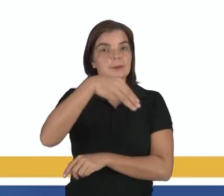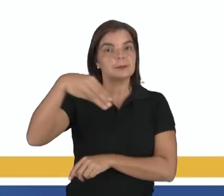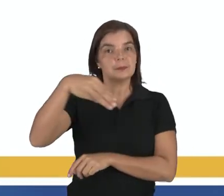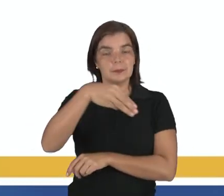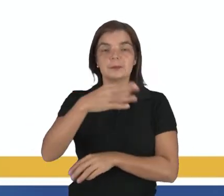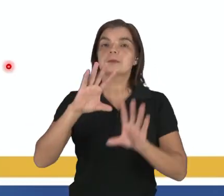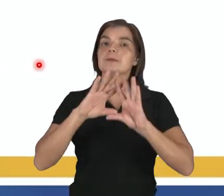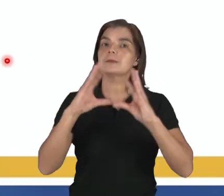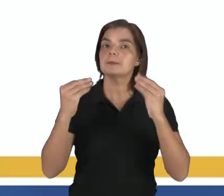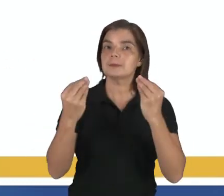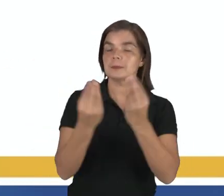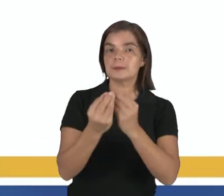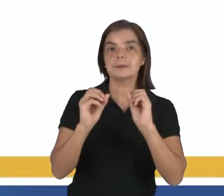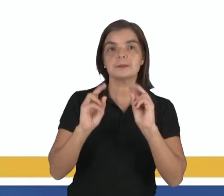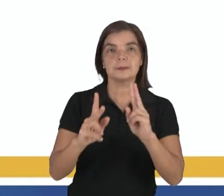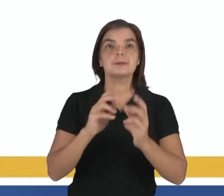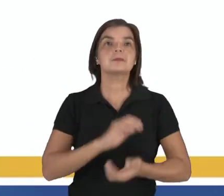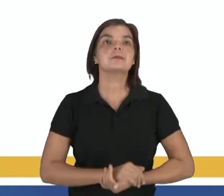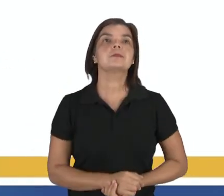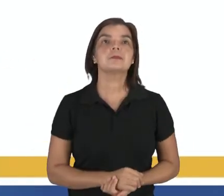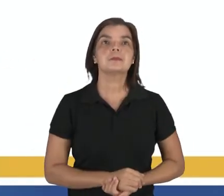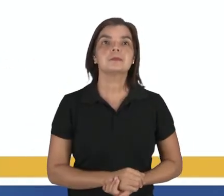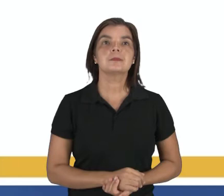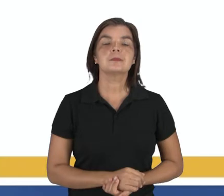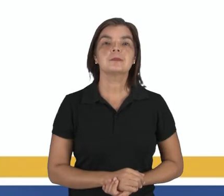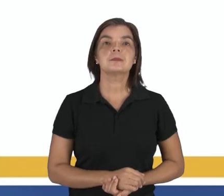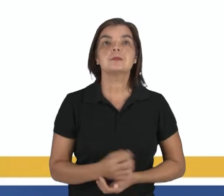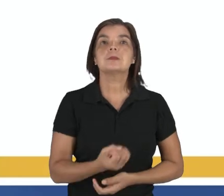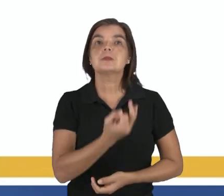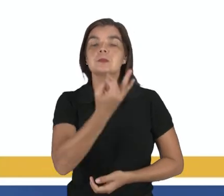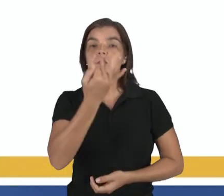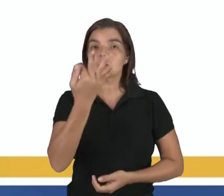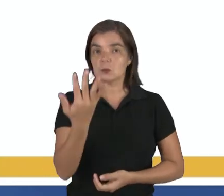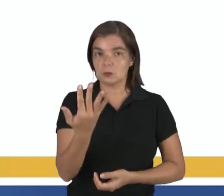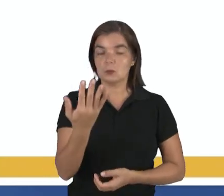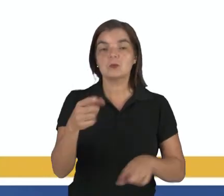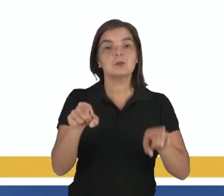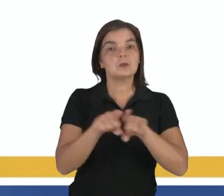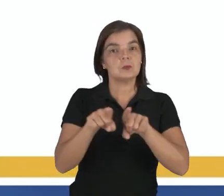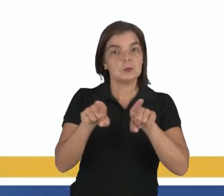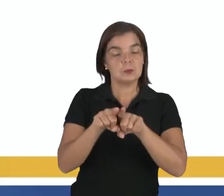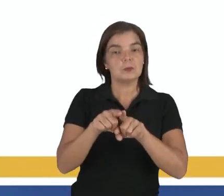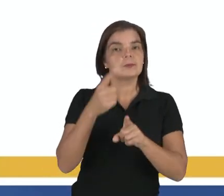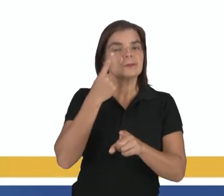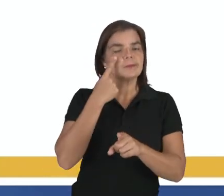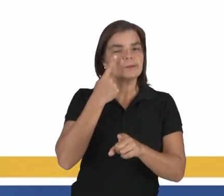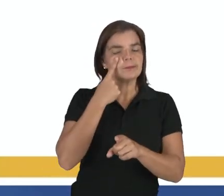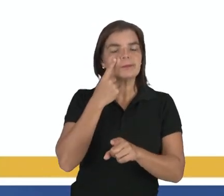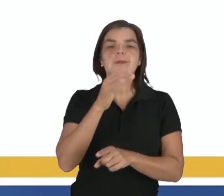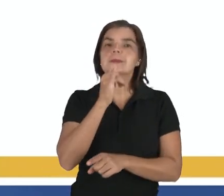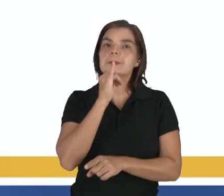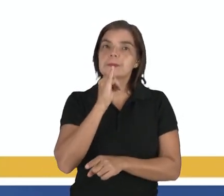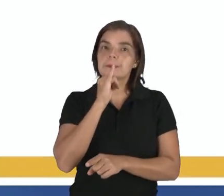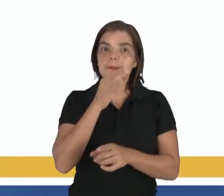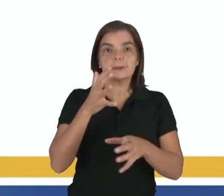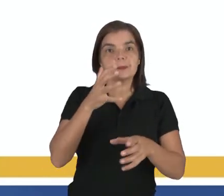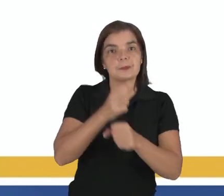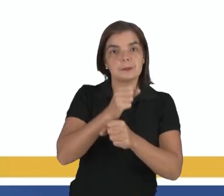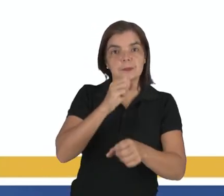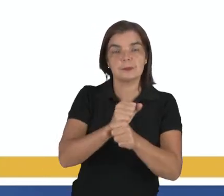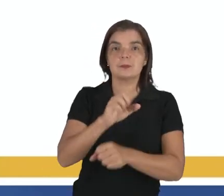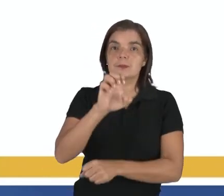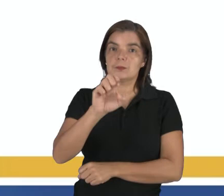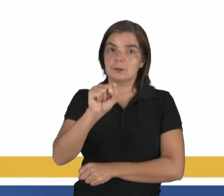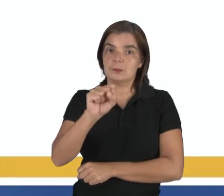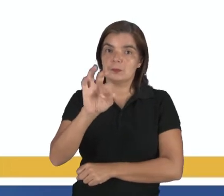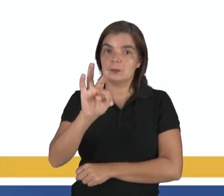dessa substância, ok? Exemplo 2. Nesse exemplo aqui, a gente vai já trabalhar de fato o cálculo